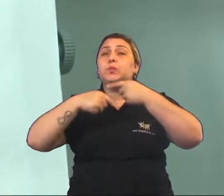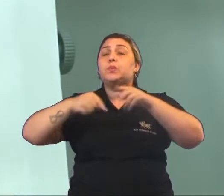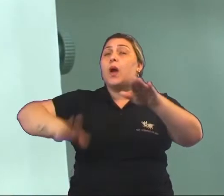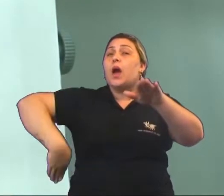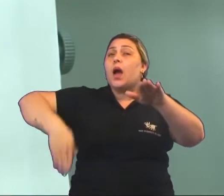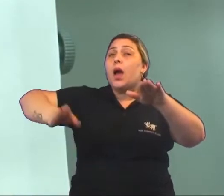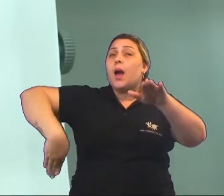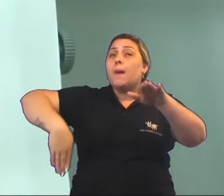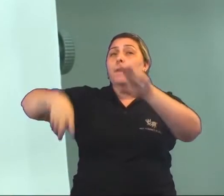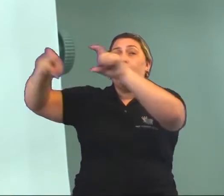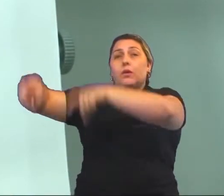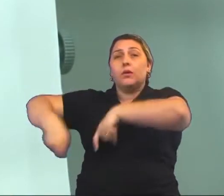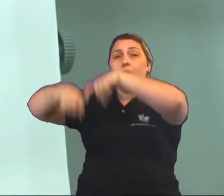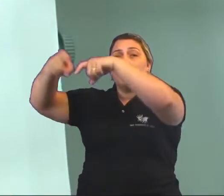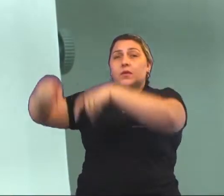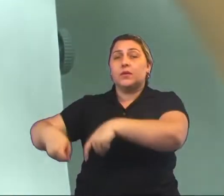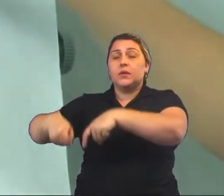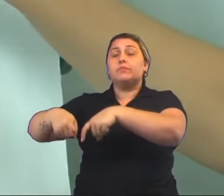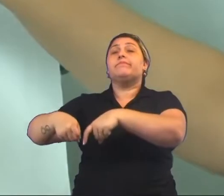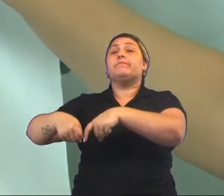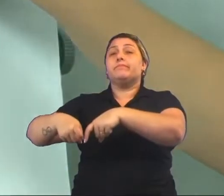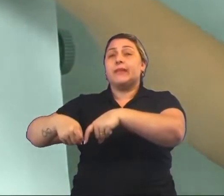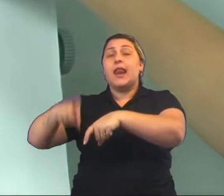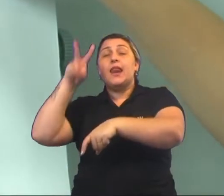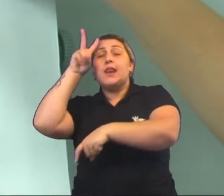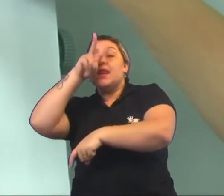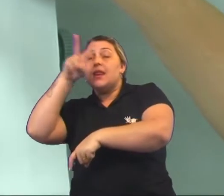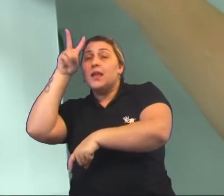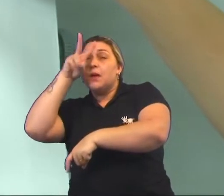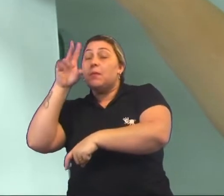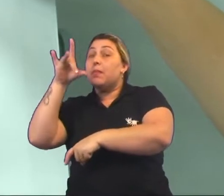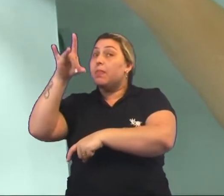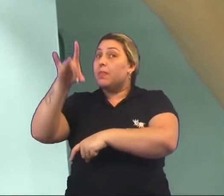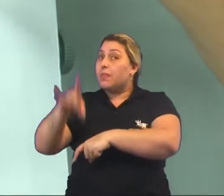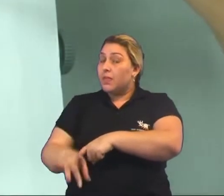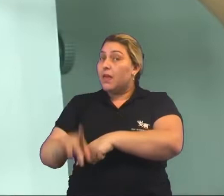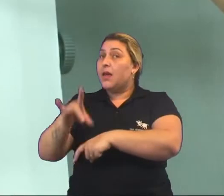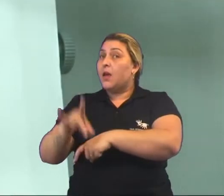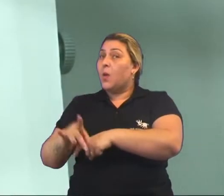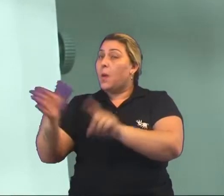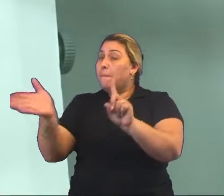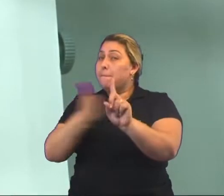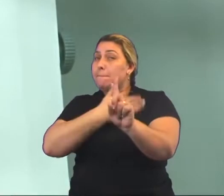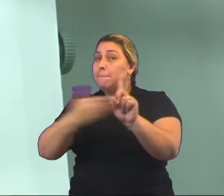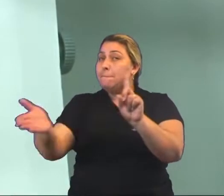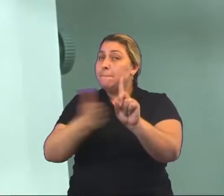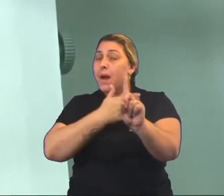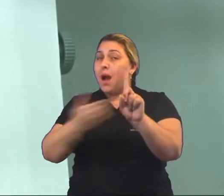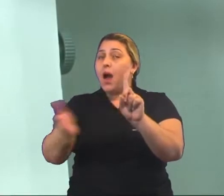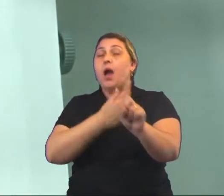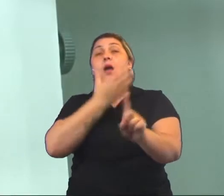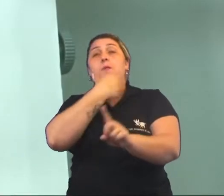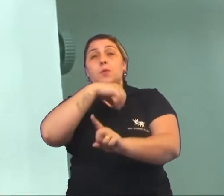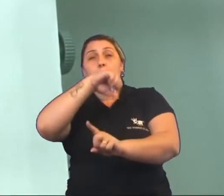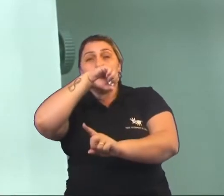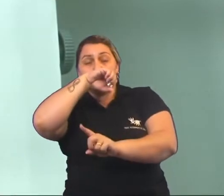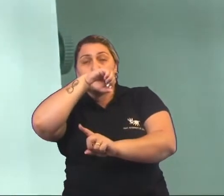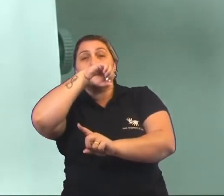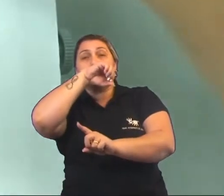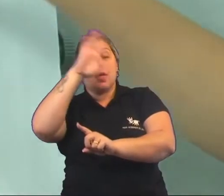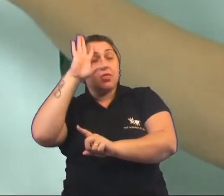praia ou o campo. Por fim, lembrando da última sova que ganhara do